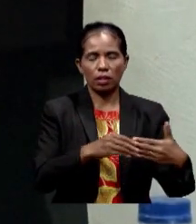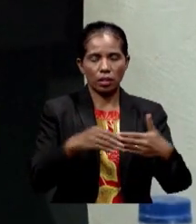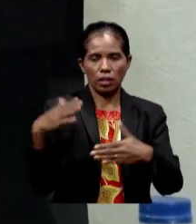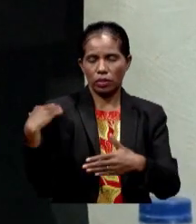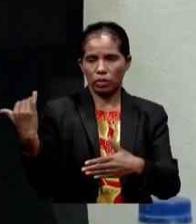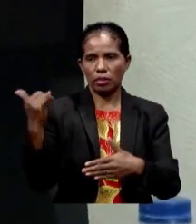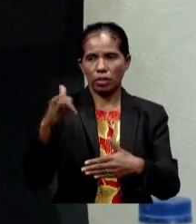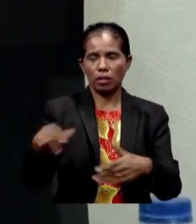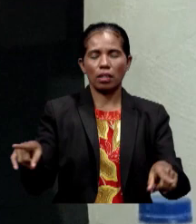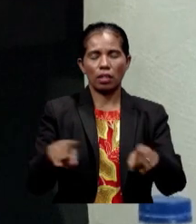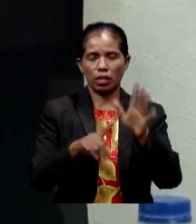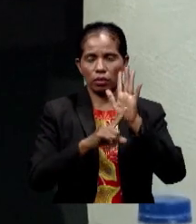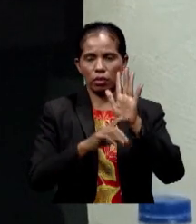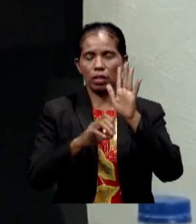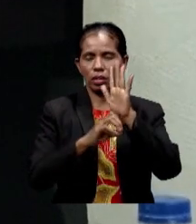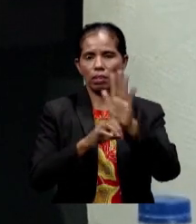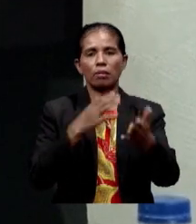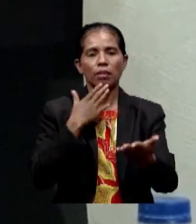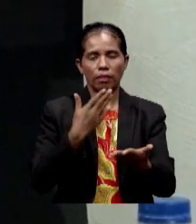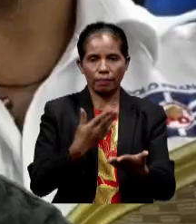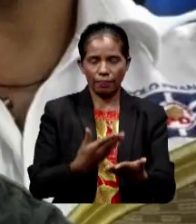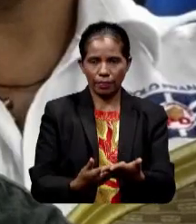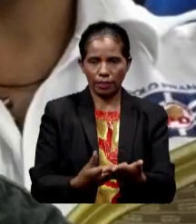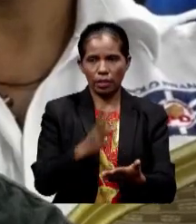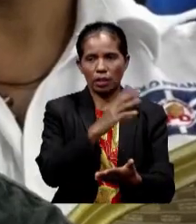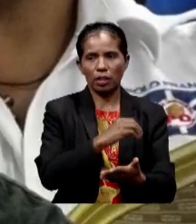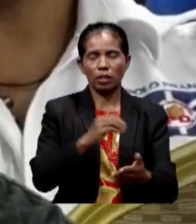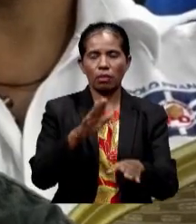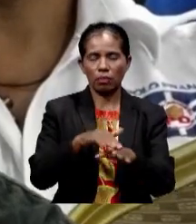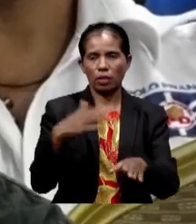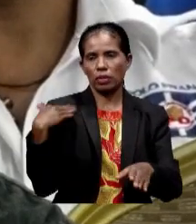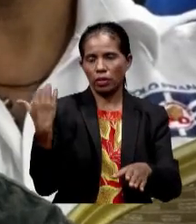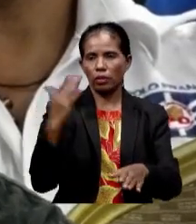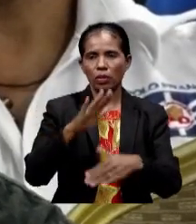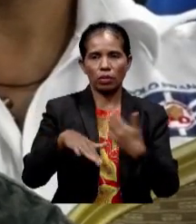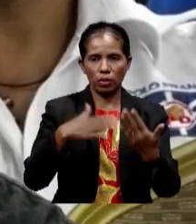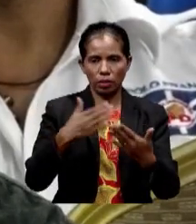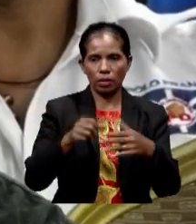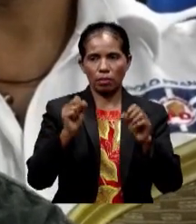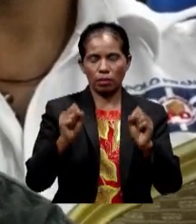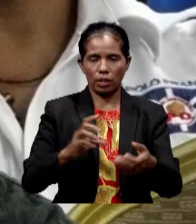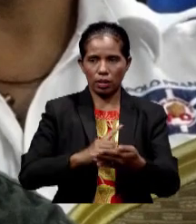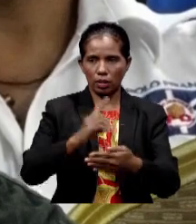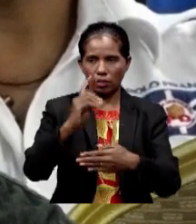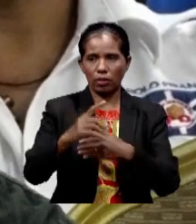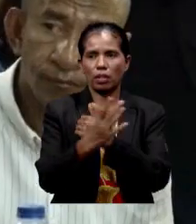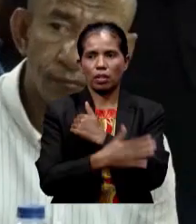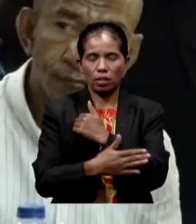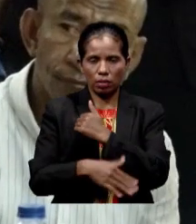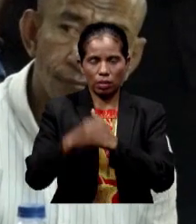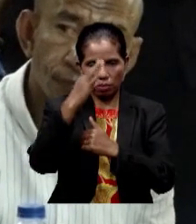ida ne besai inspirador, motivador, no hafano jovem foi sai sira, no ne bele desenvolverai ne ba